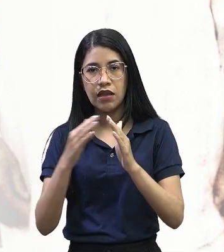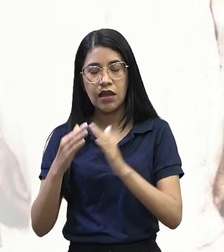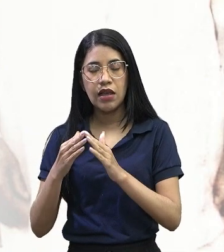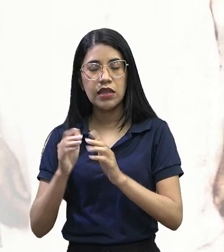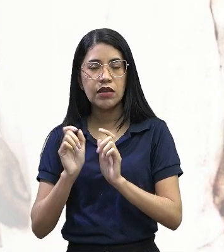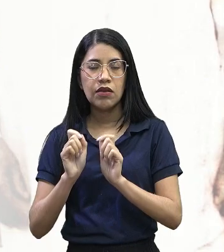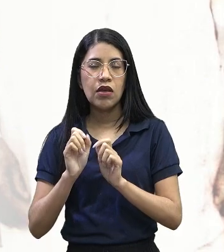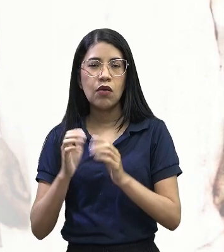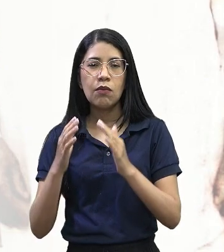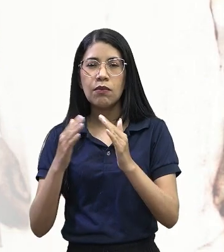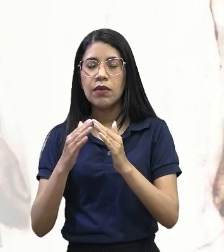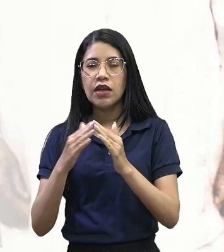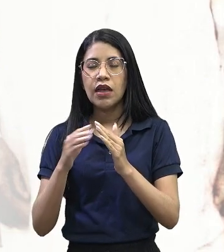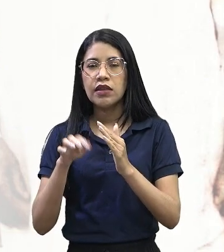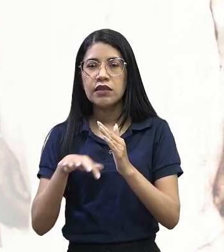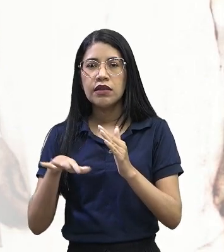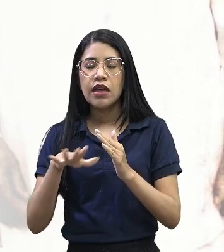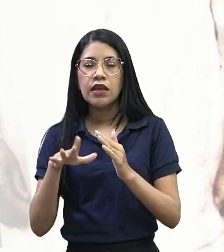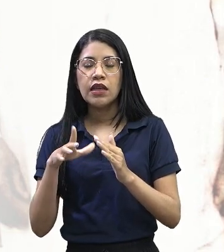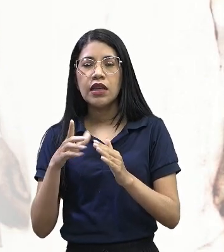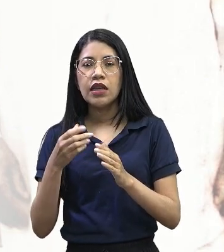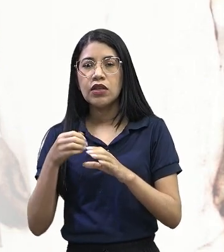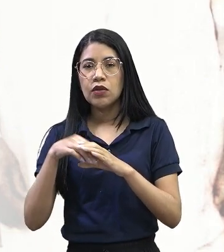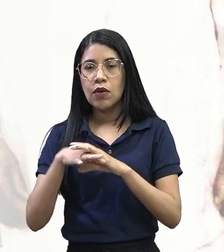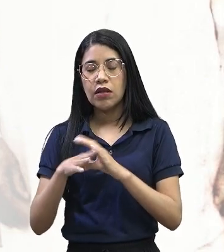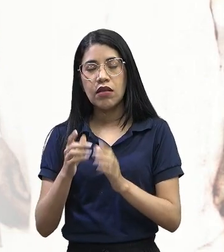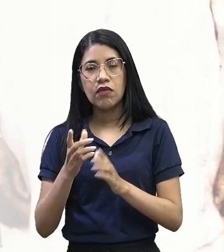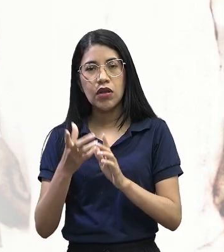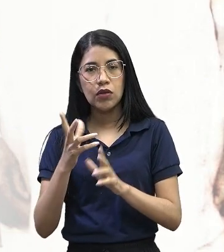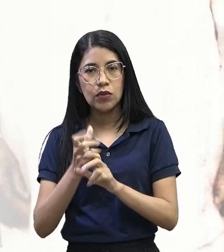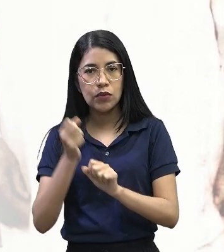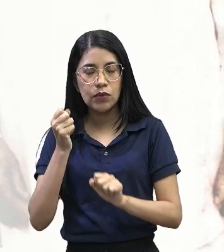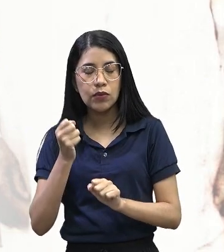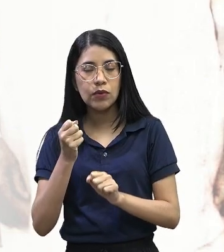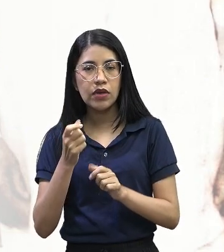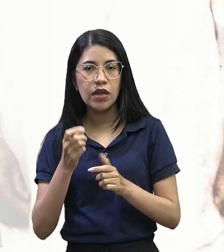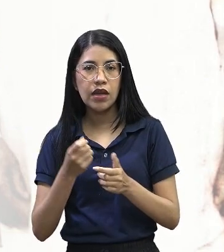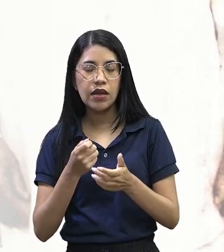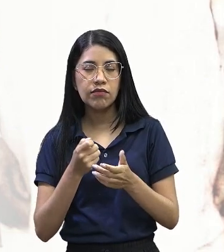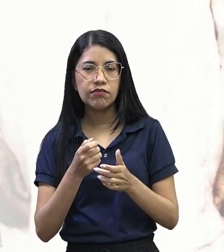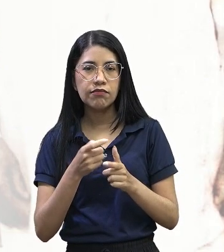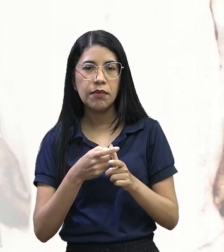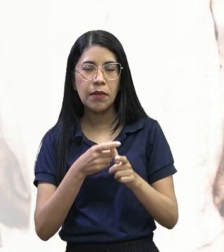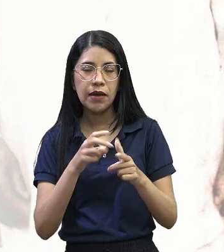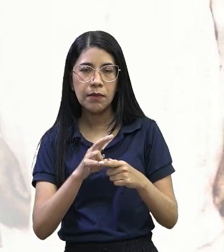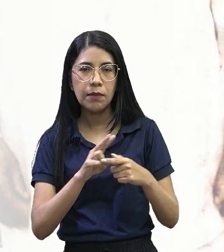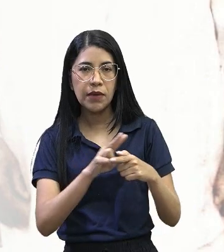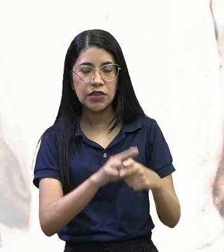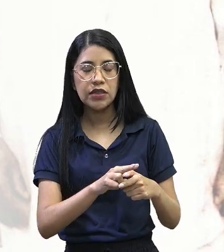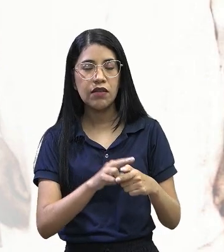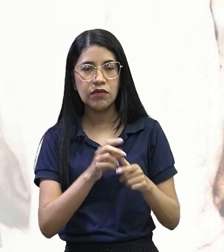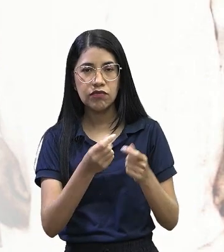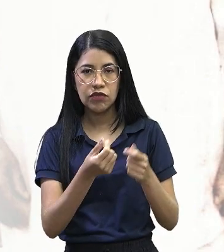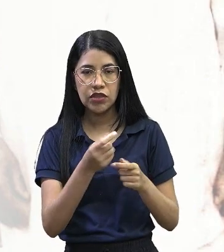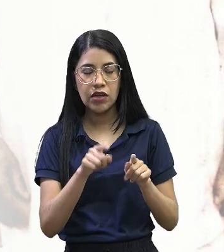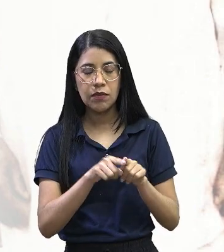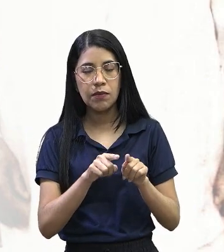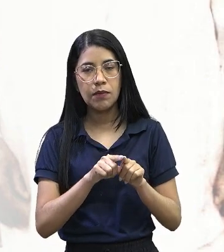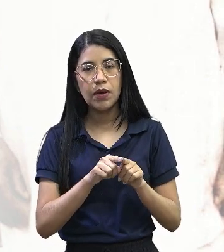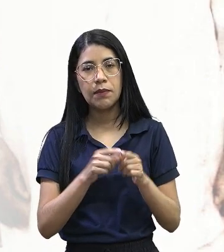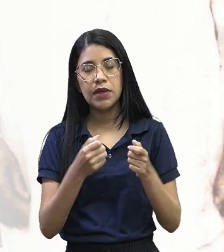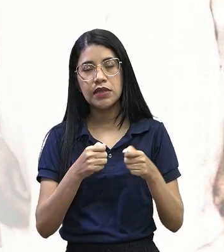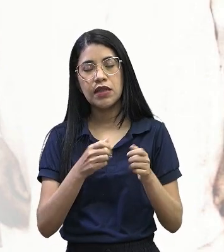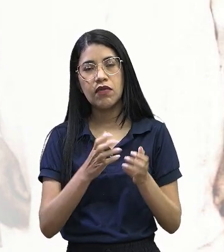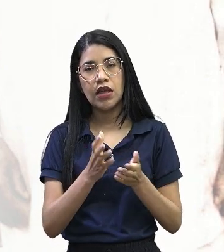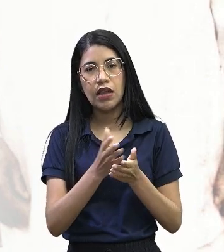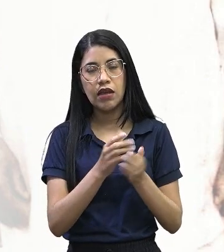uma casa de lucro que vendia, que emprestava dinheiro para o seringalista em troca de borracha, que de